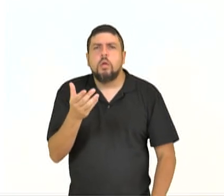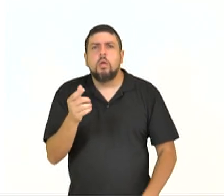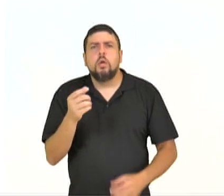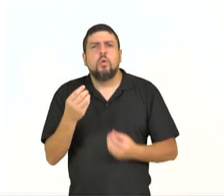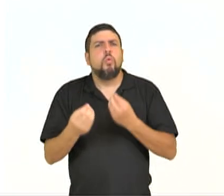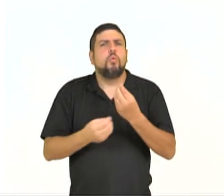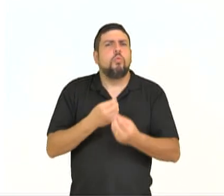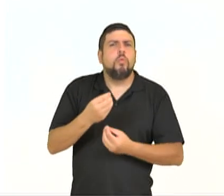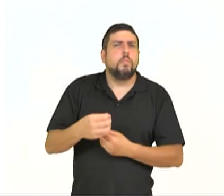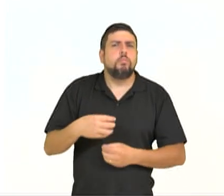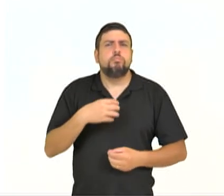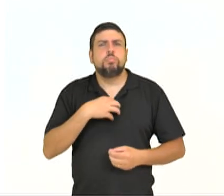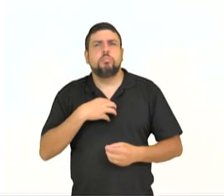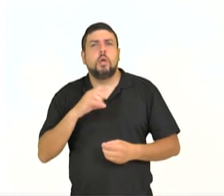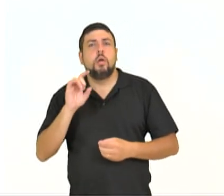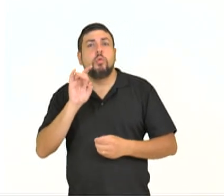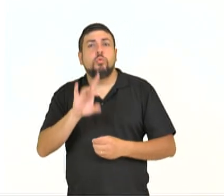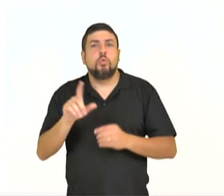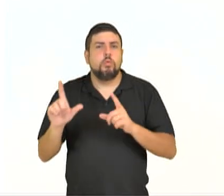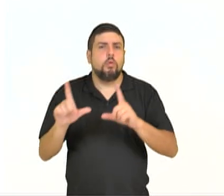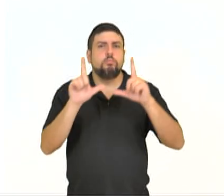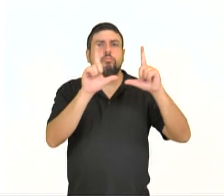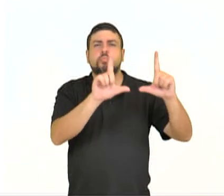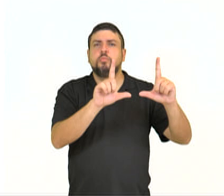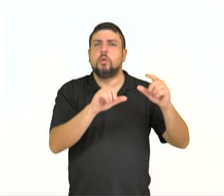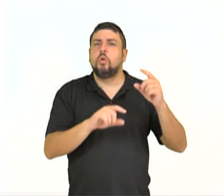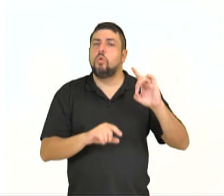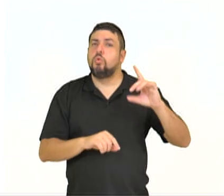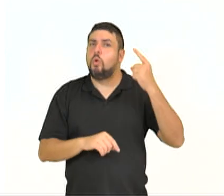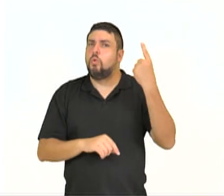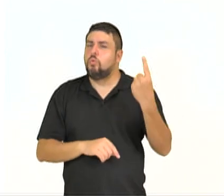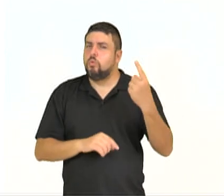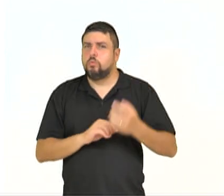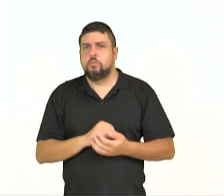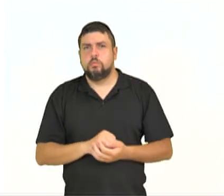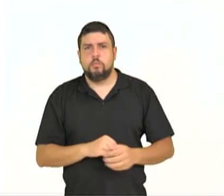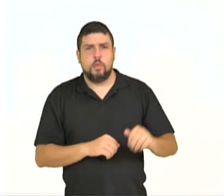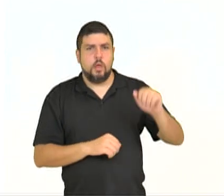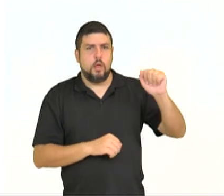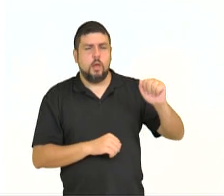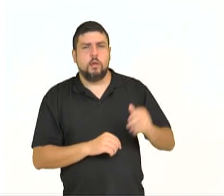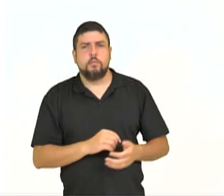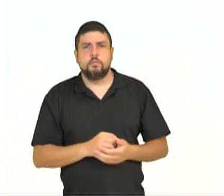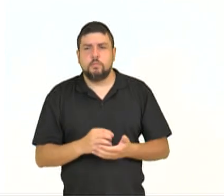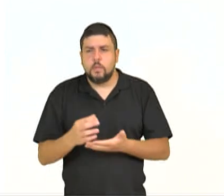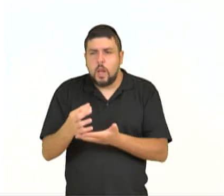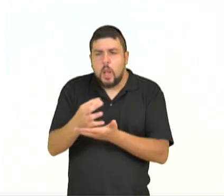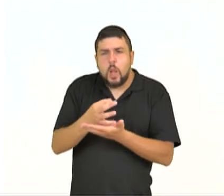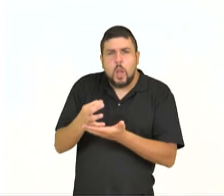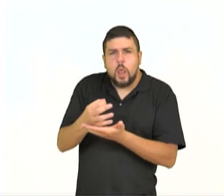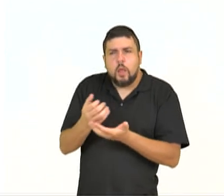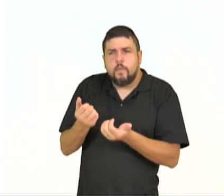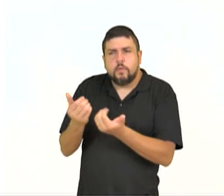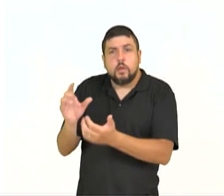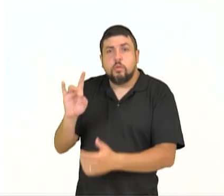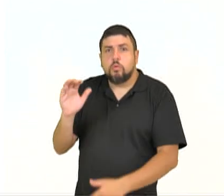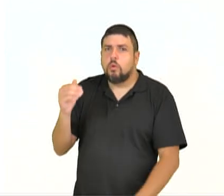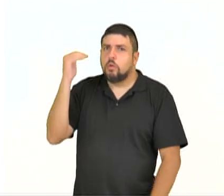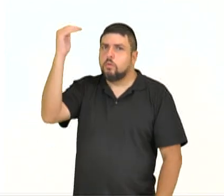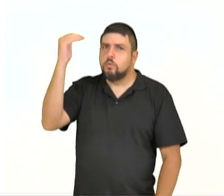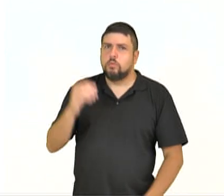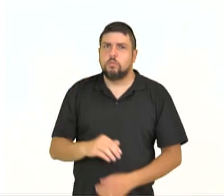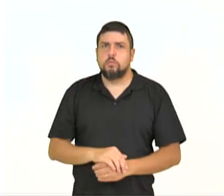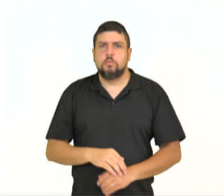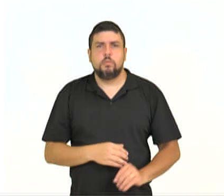tratado apenas no texto 1? Letra A. A esmola deve ser dada para adultos. B. Uma